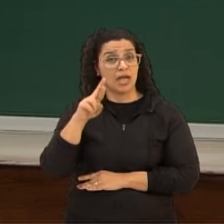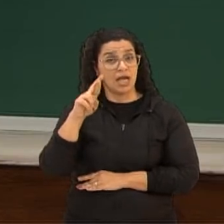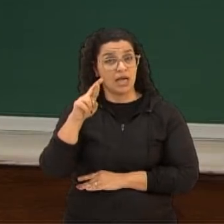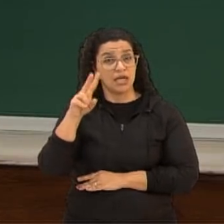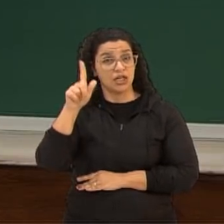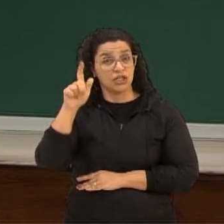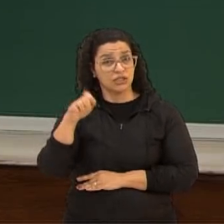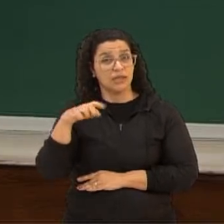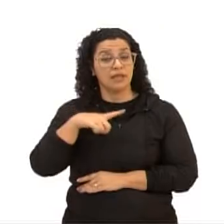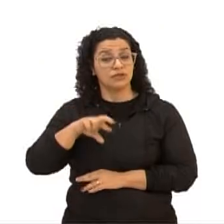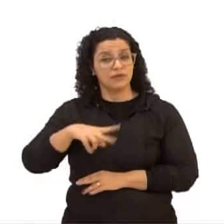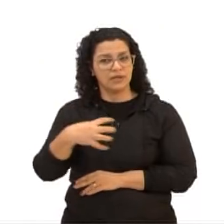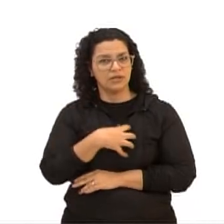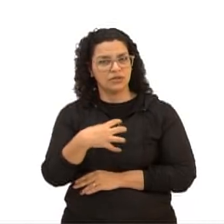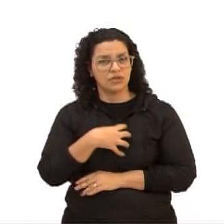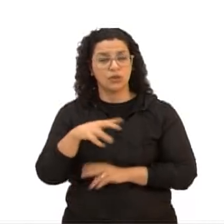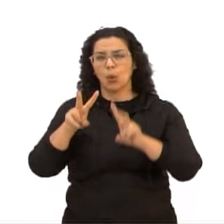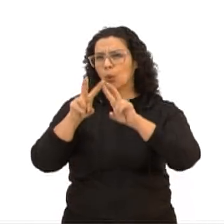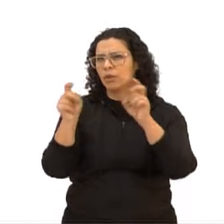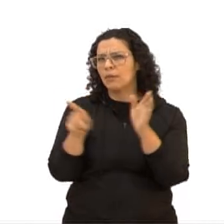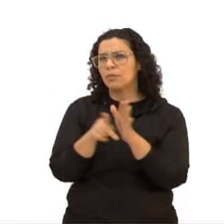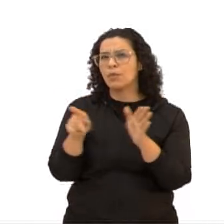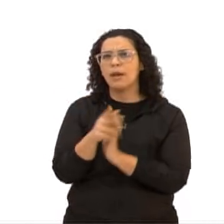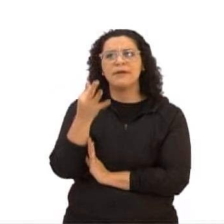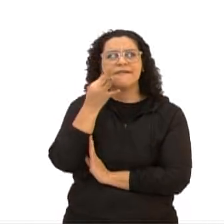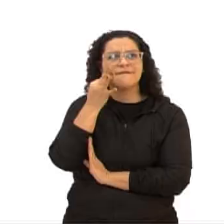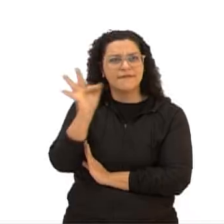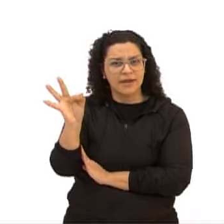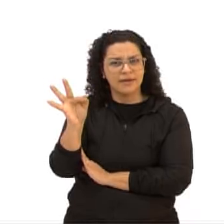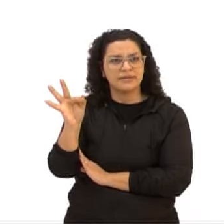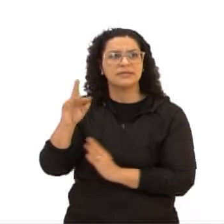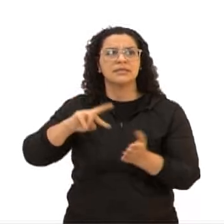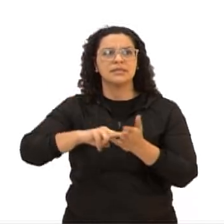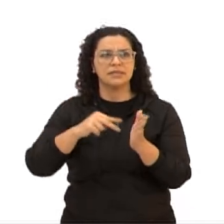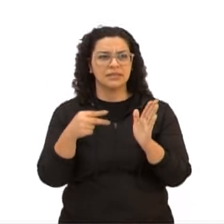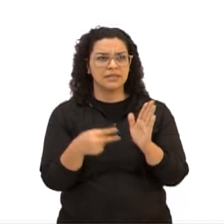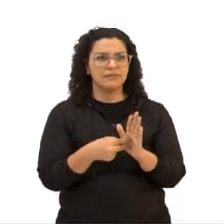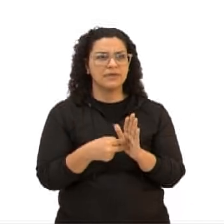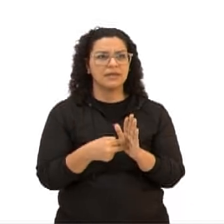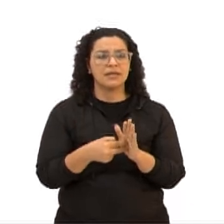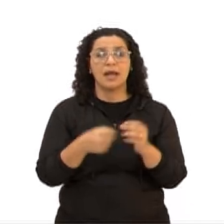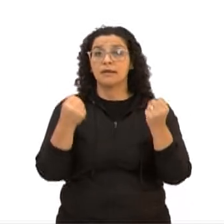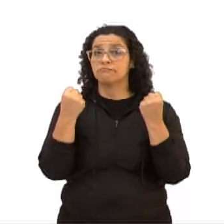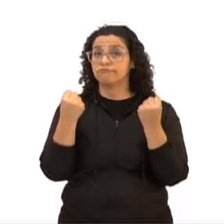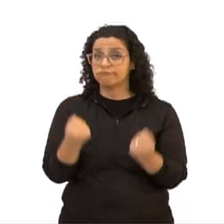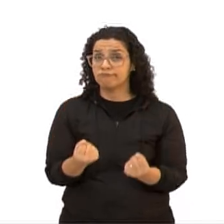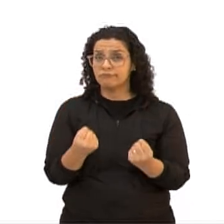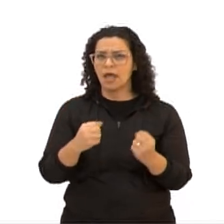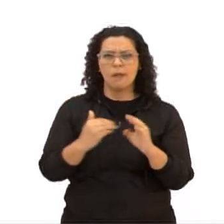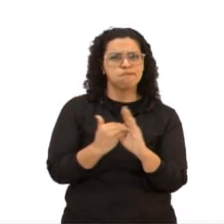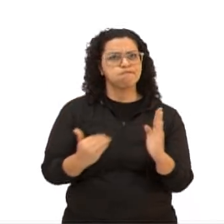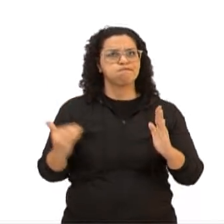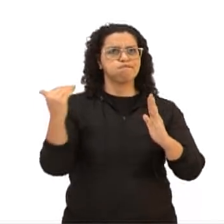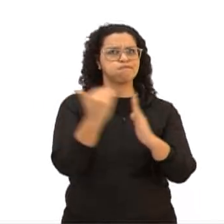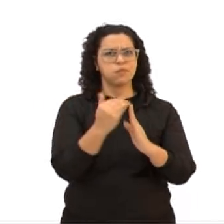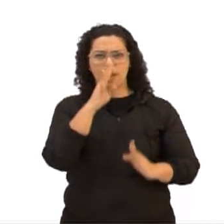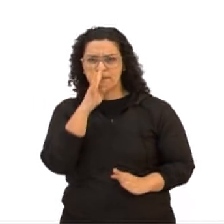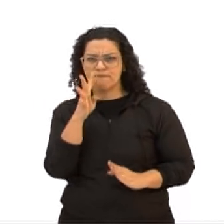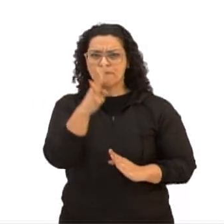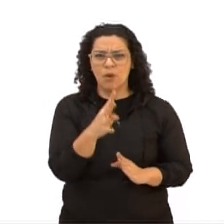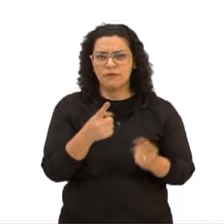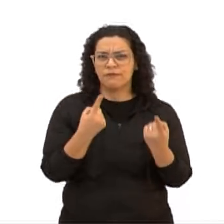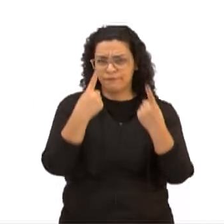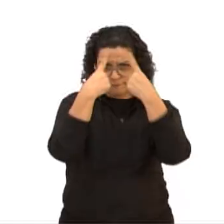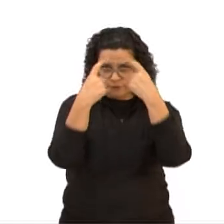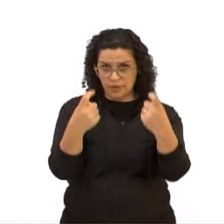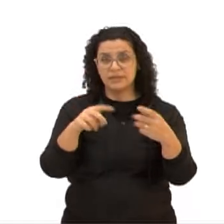bom? Aí já é um pouco mais diferente. O termo charge vem do francês, charge, e significa carga, exagero e ataque violento. As